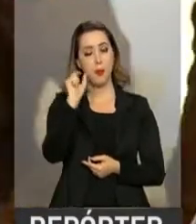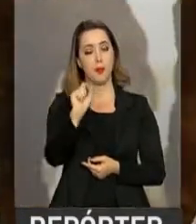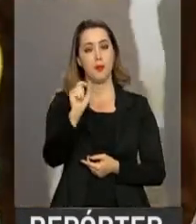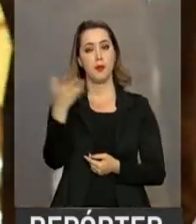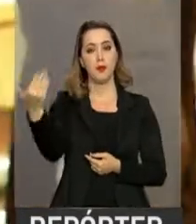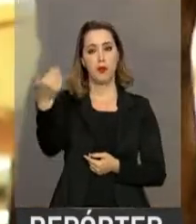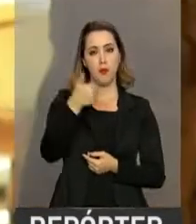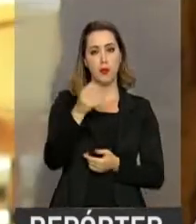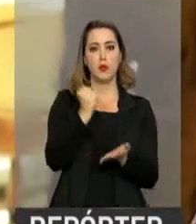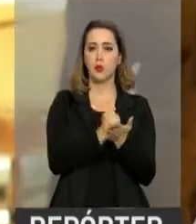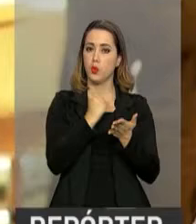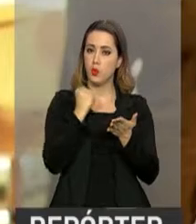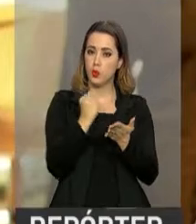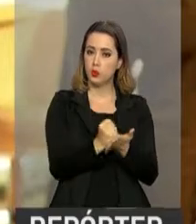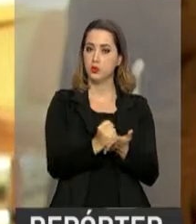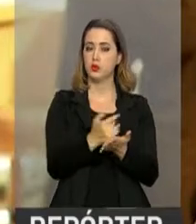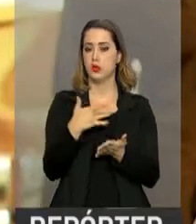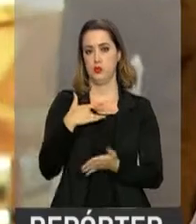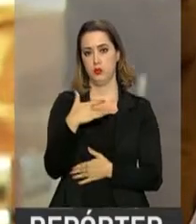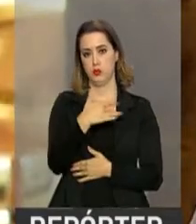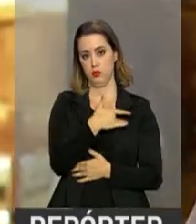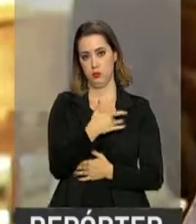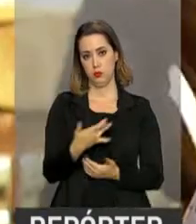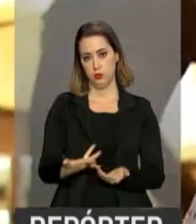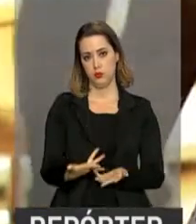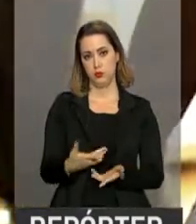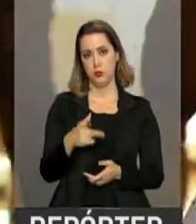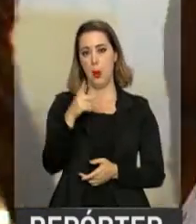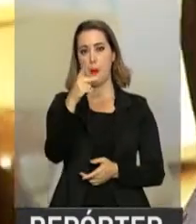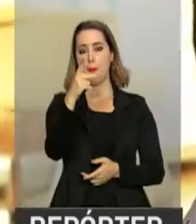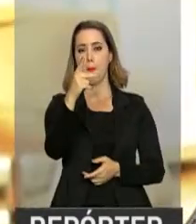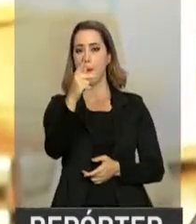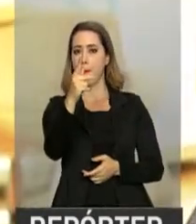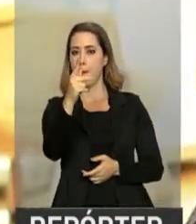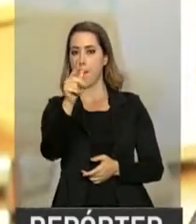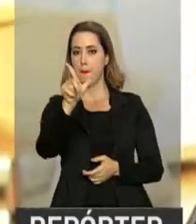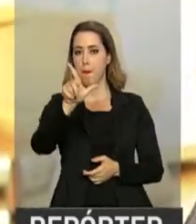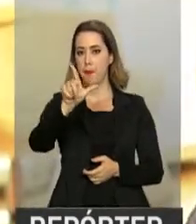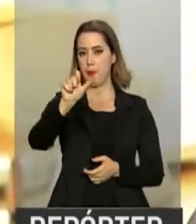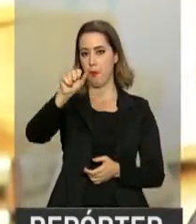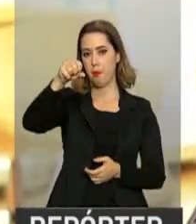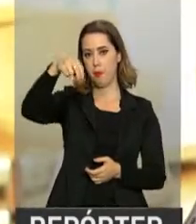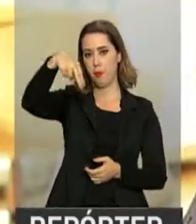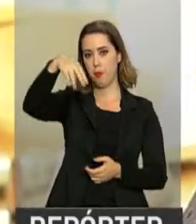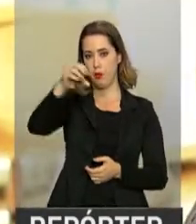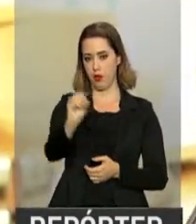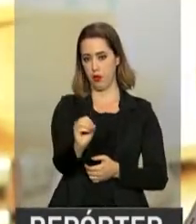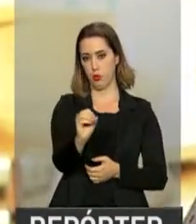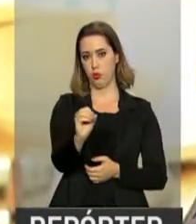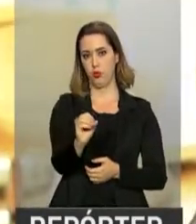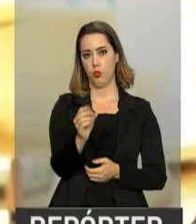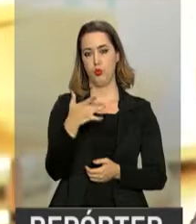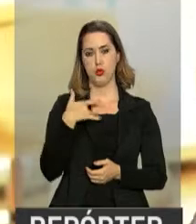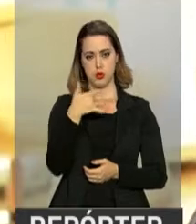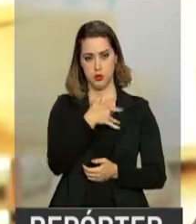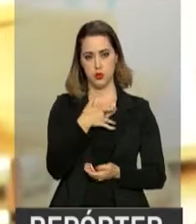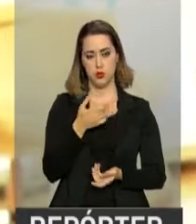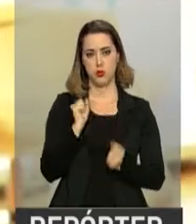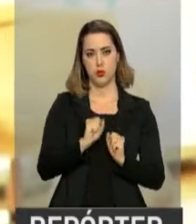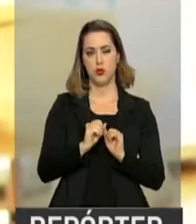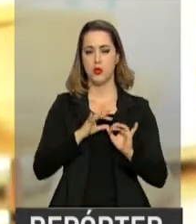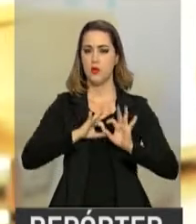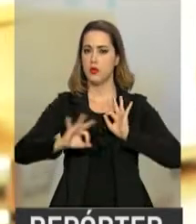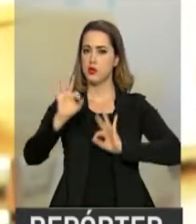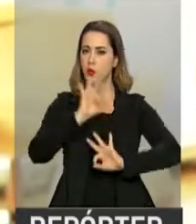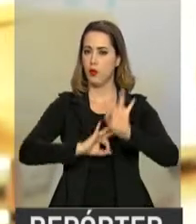de saúde, né? E a gente queria que isso viesse de uma forma organizada, de uma forma